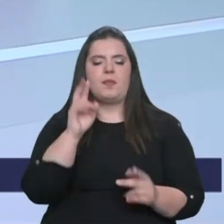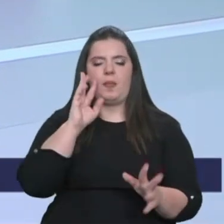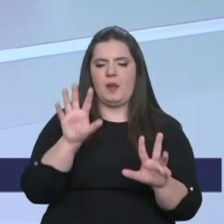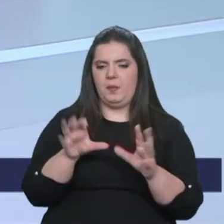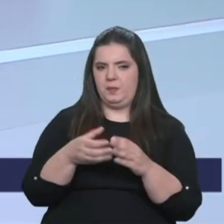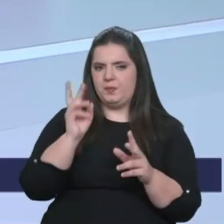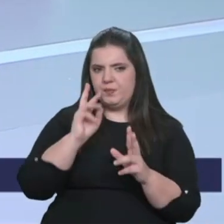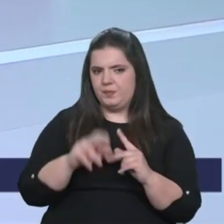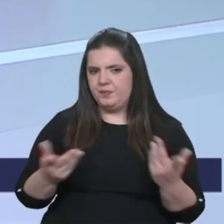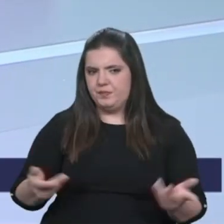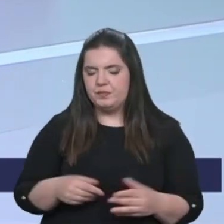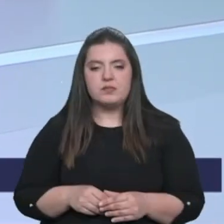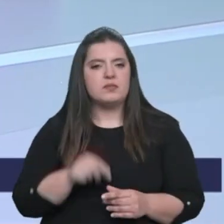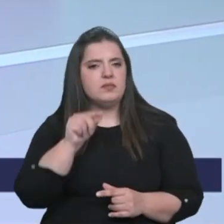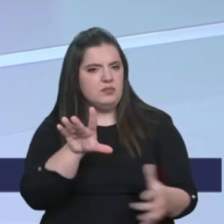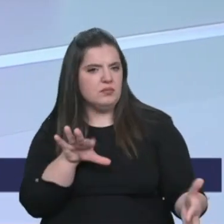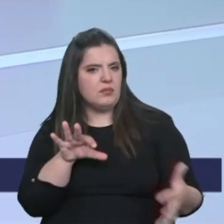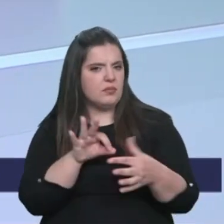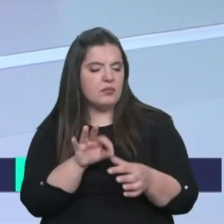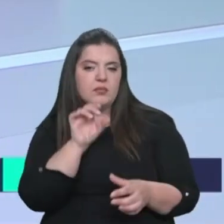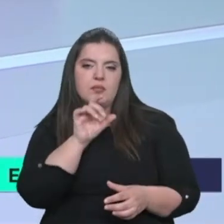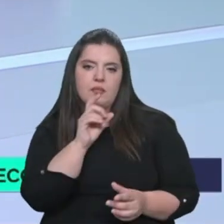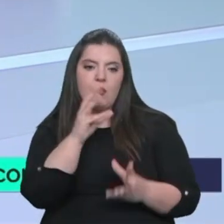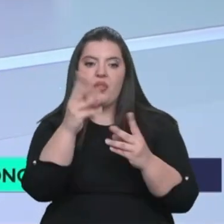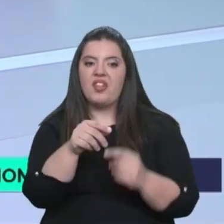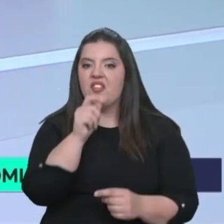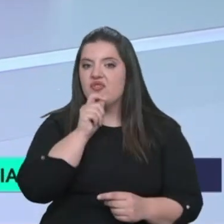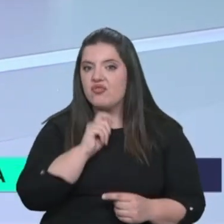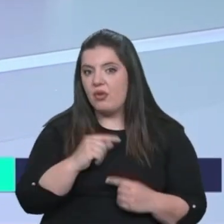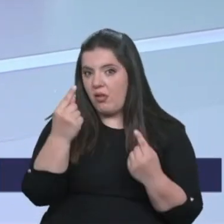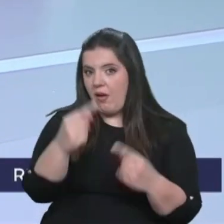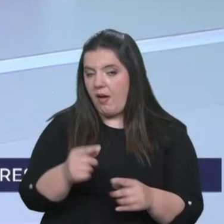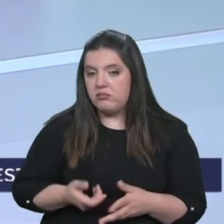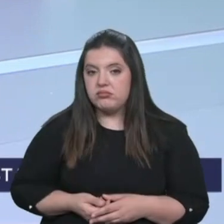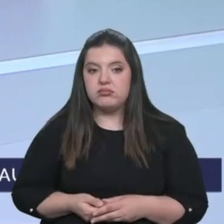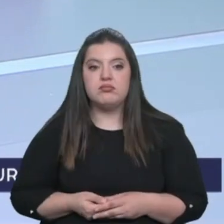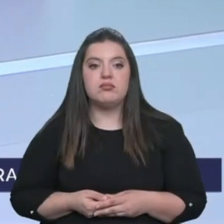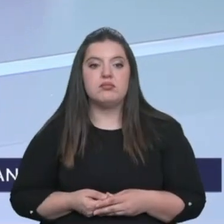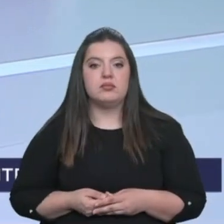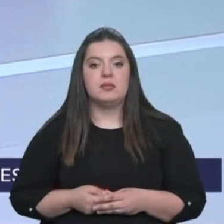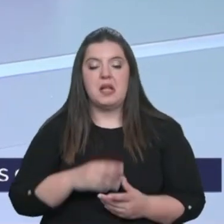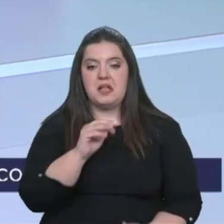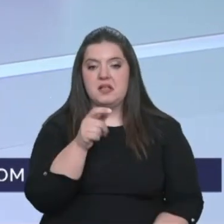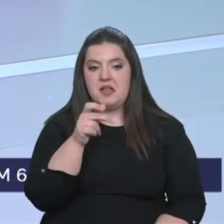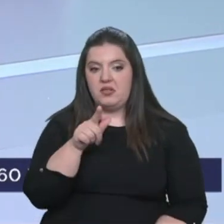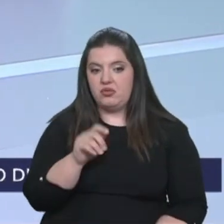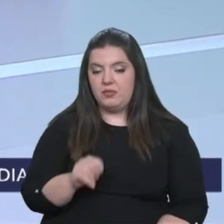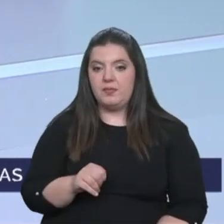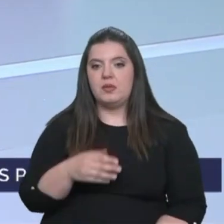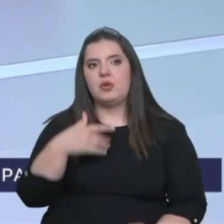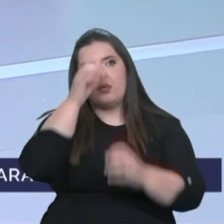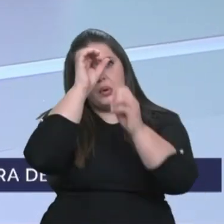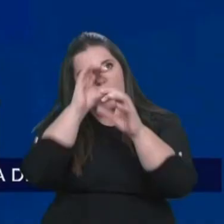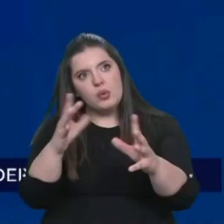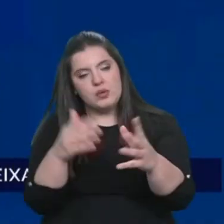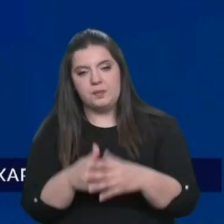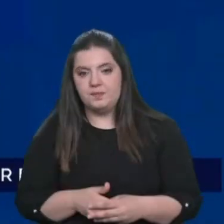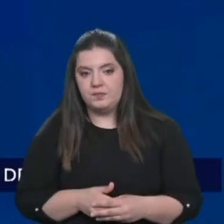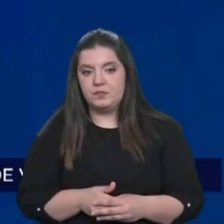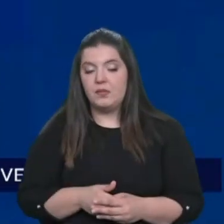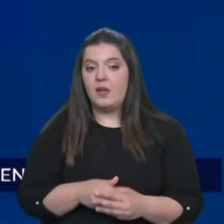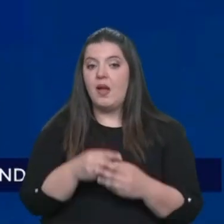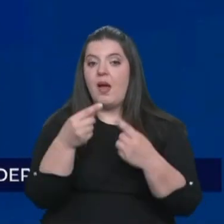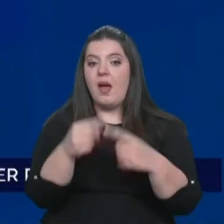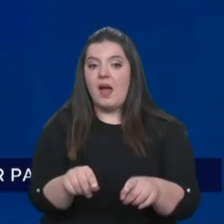será que isto também tem a ver com a quantidade de gelo que existe em Ceres? Bom, eles chegaram a esta conclusão. Só